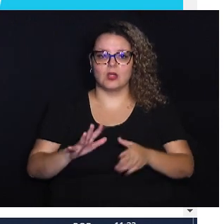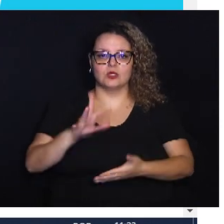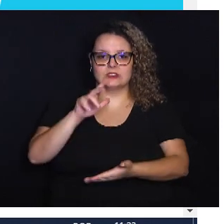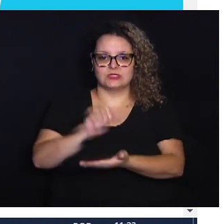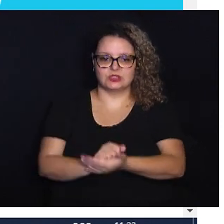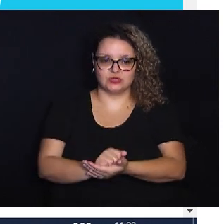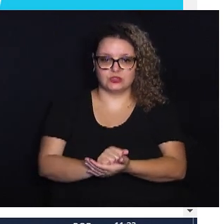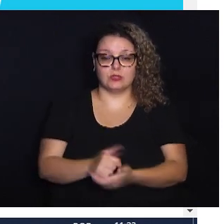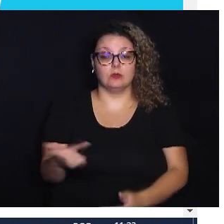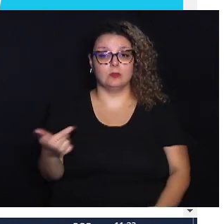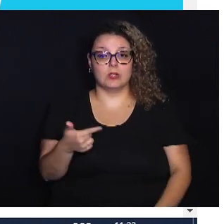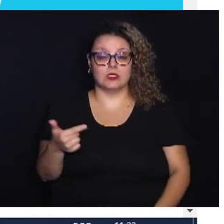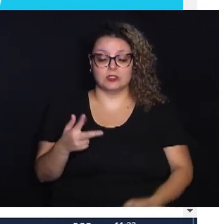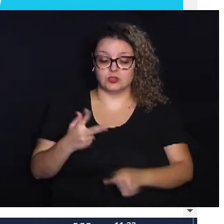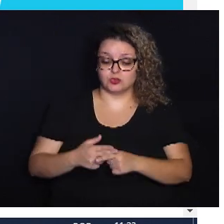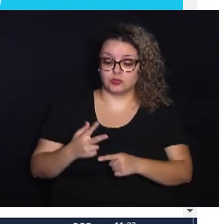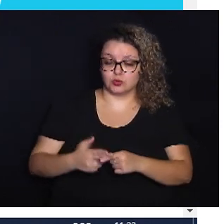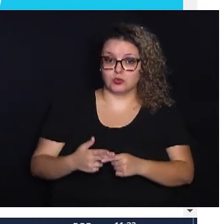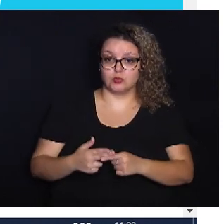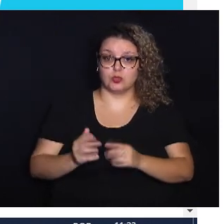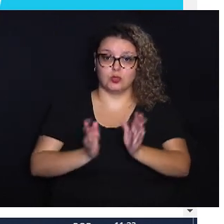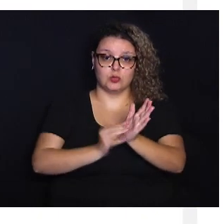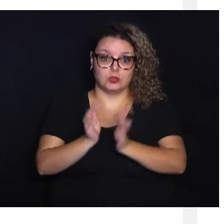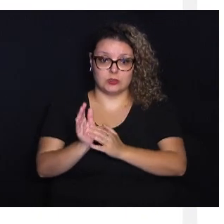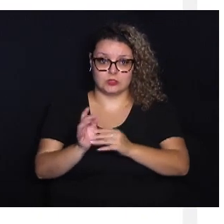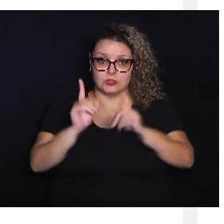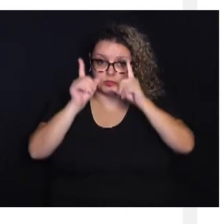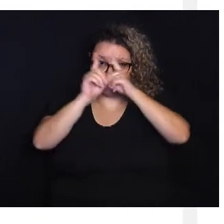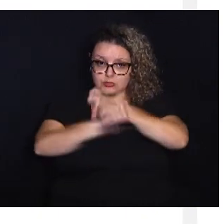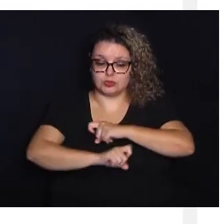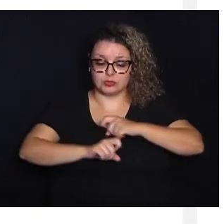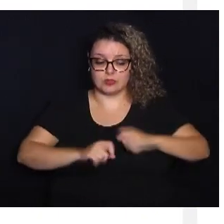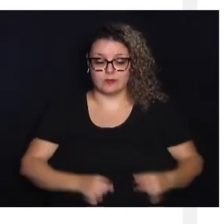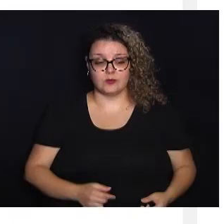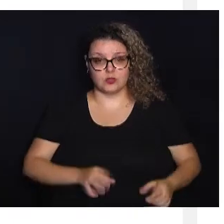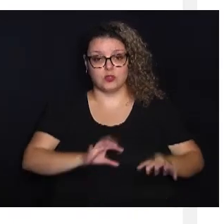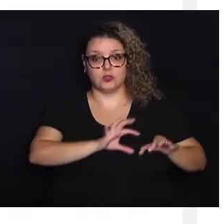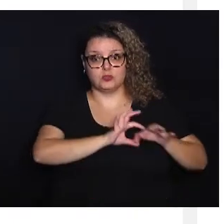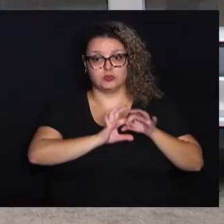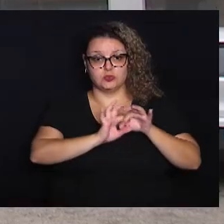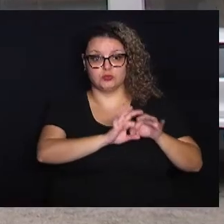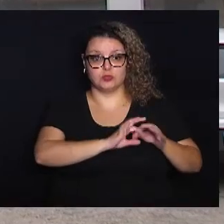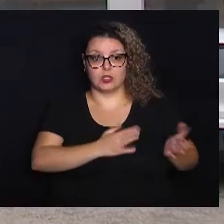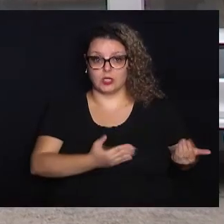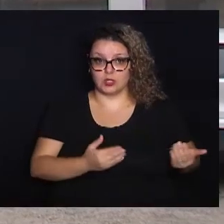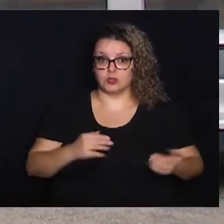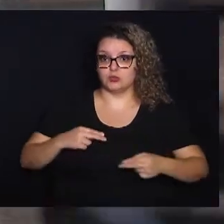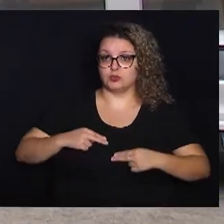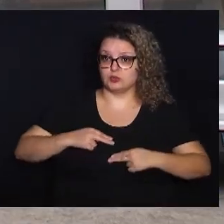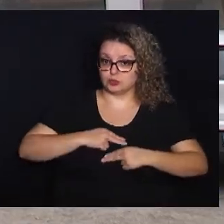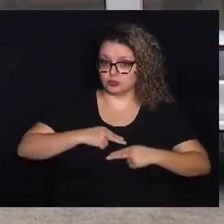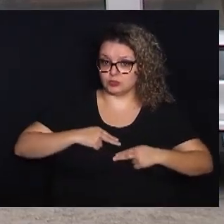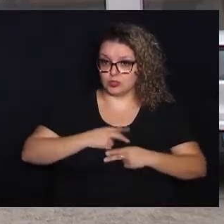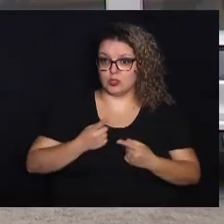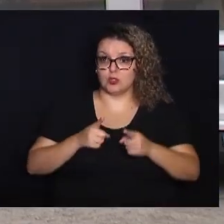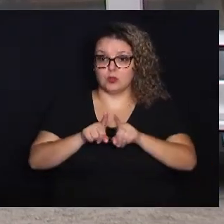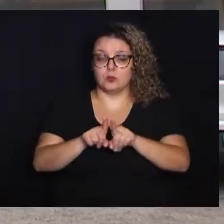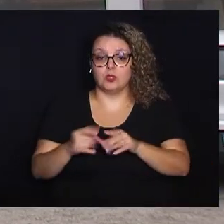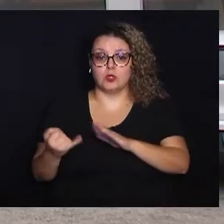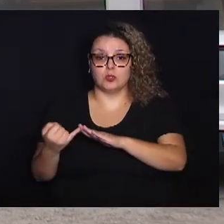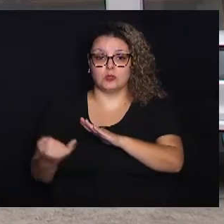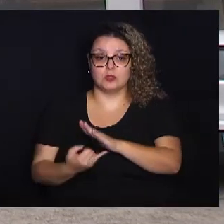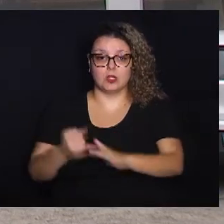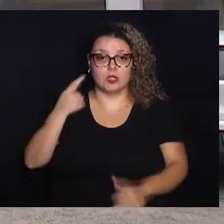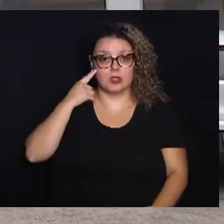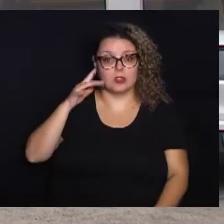estão abertas as inscrições para a segunda edição do concurso desafio liga jovem realizado pelo sebrai em parceiria